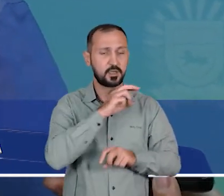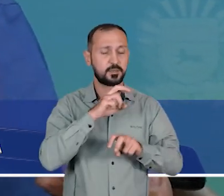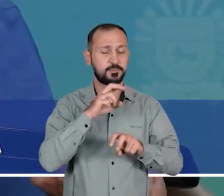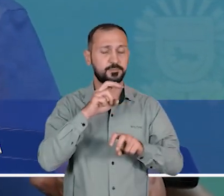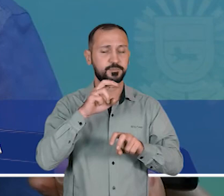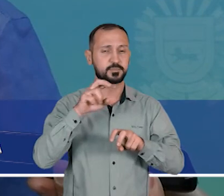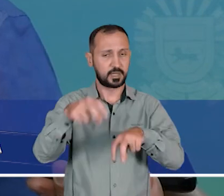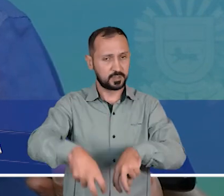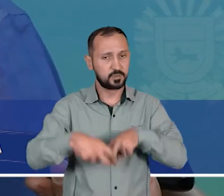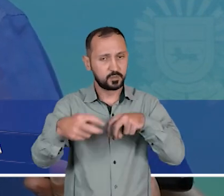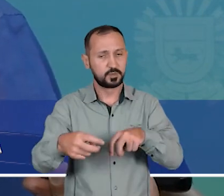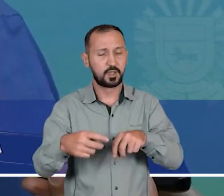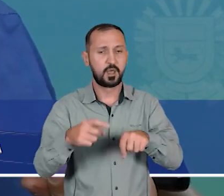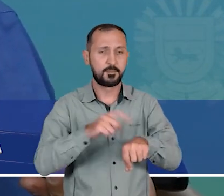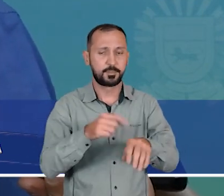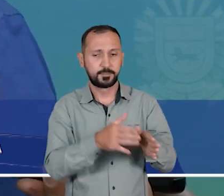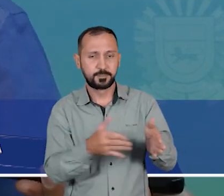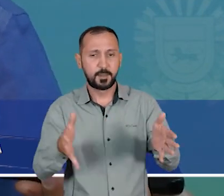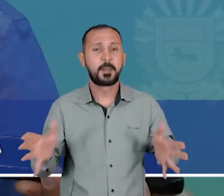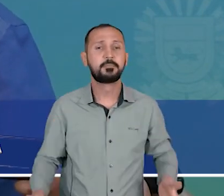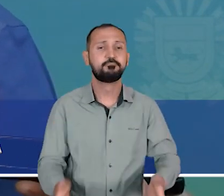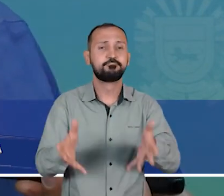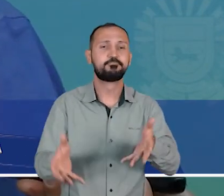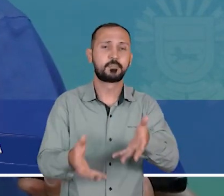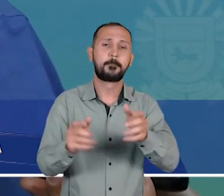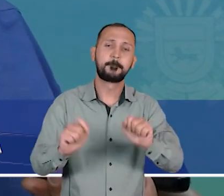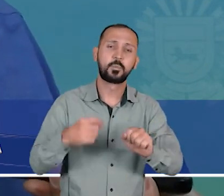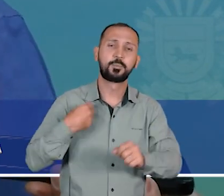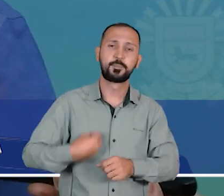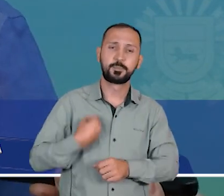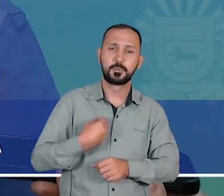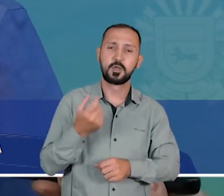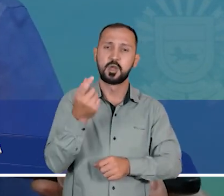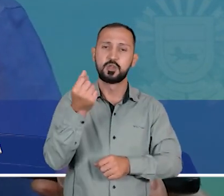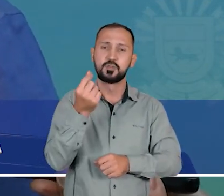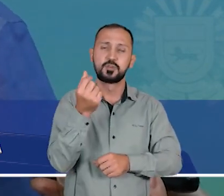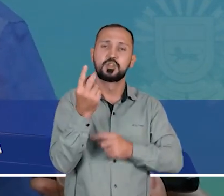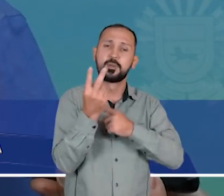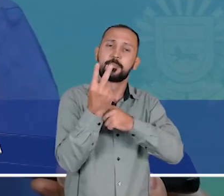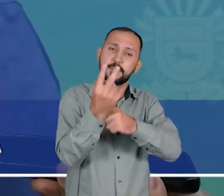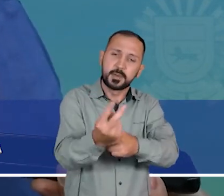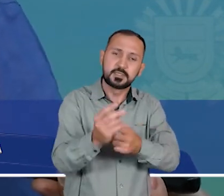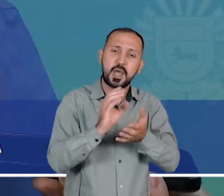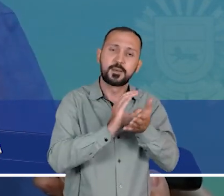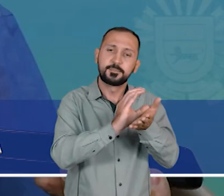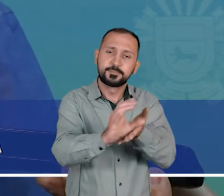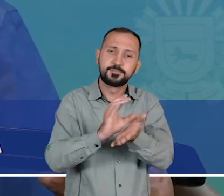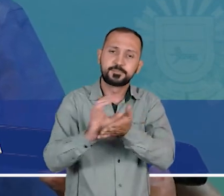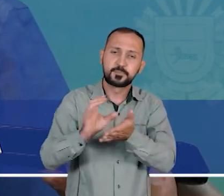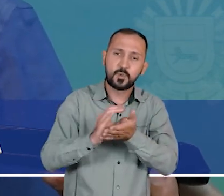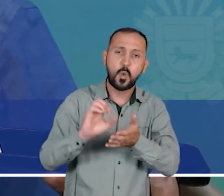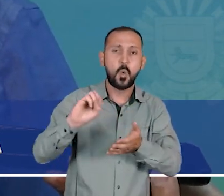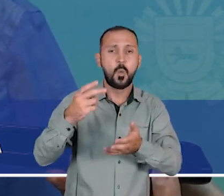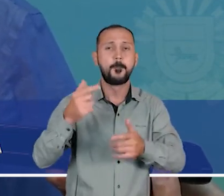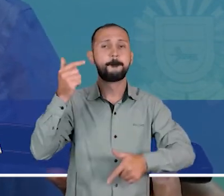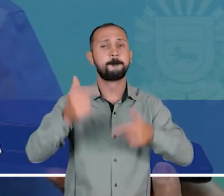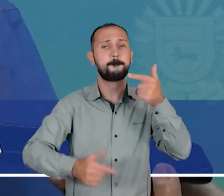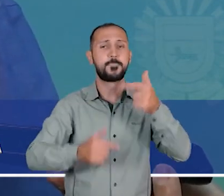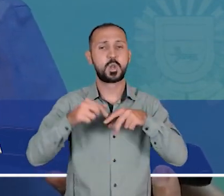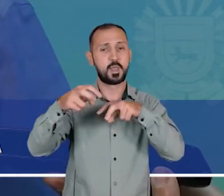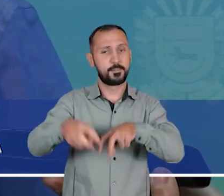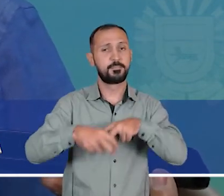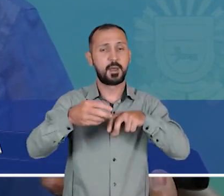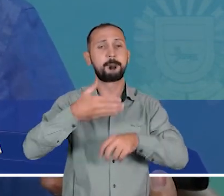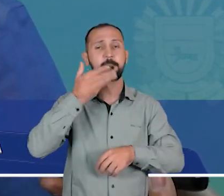Agricultura, através de outra linha de fomento à produção agropecuária, pode participar com linhas de financiamento, linhas de crédito ou políticas